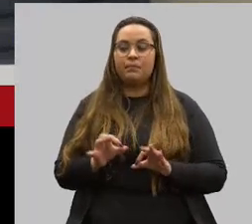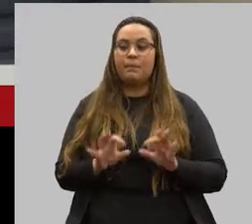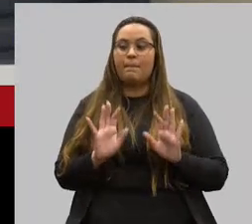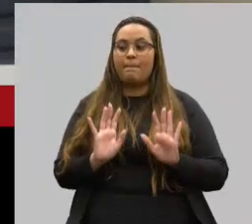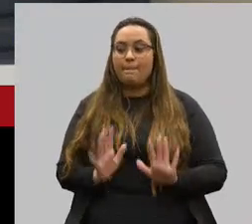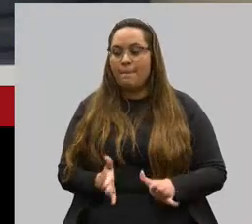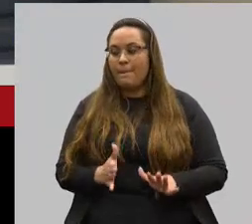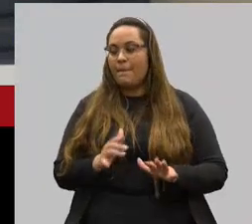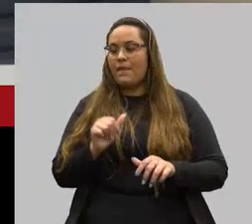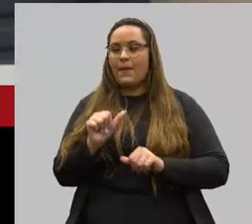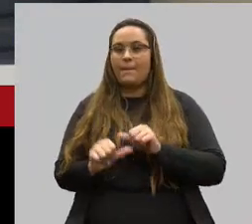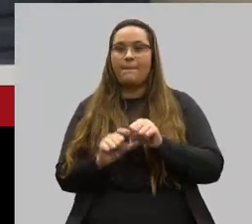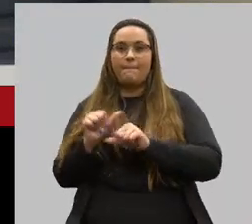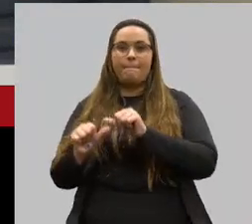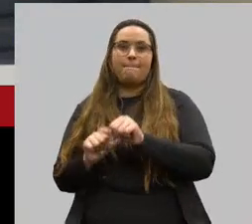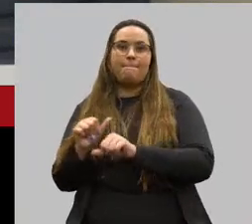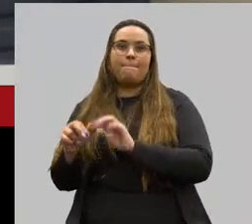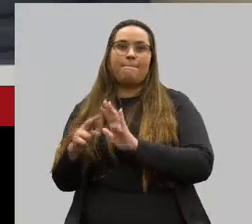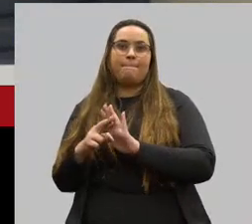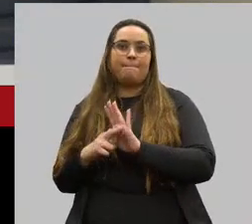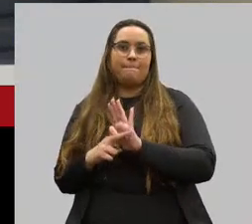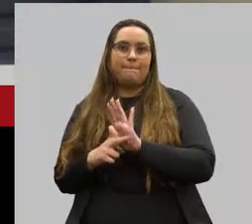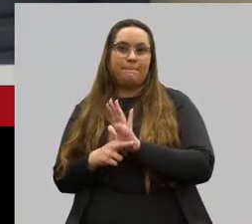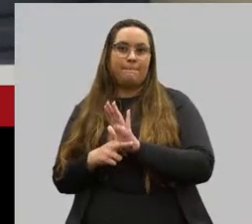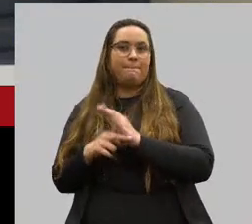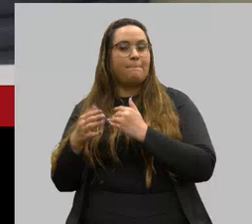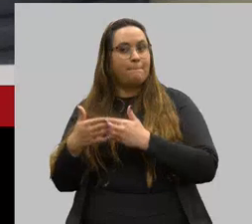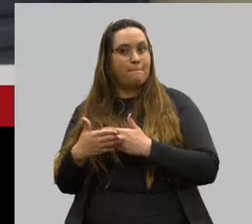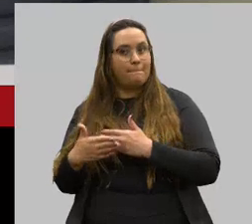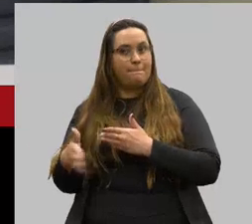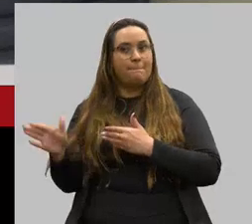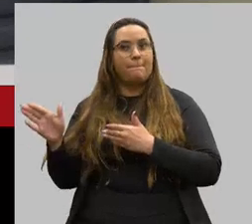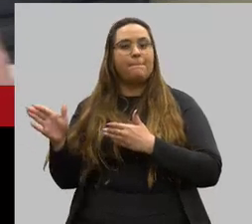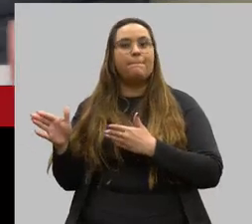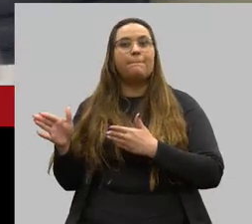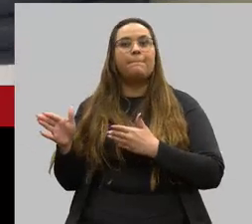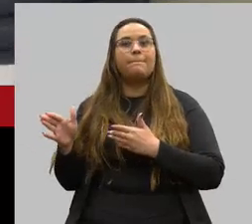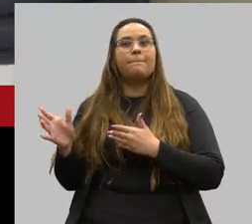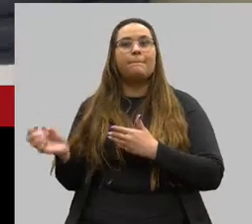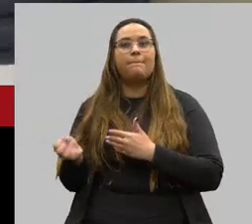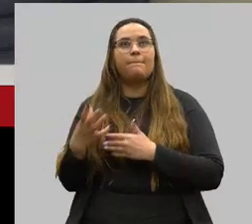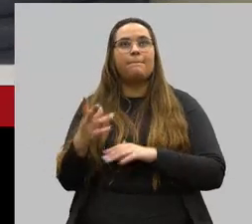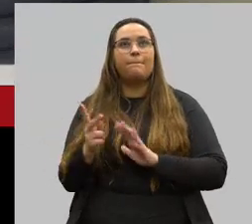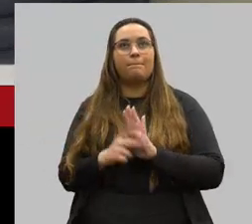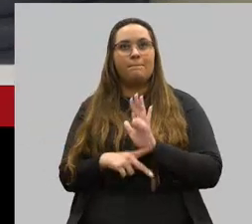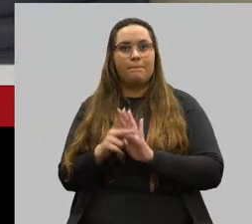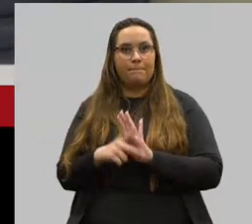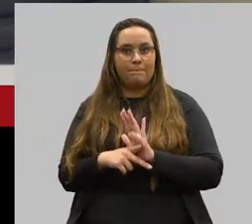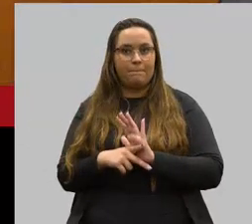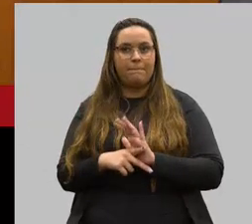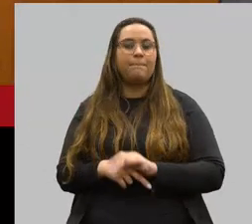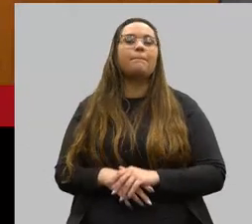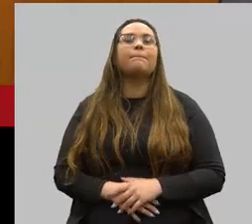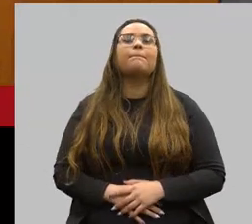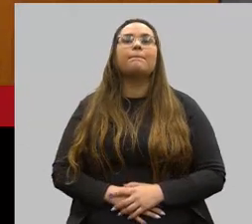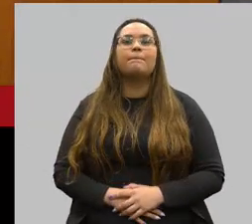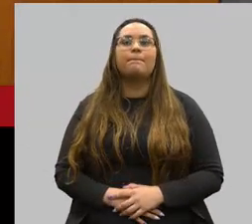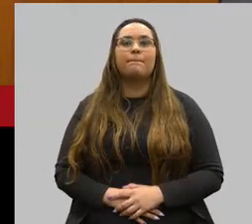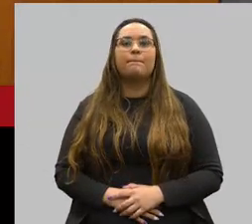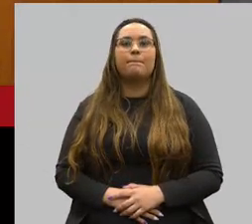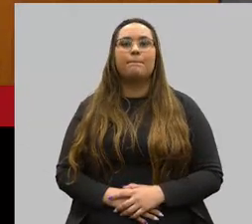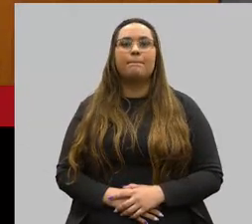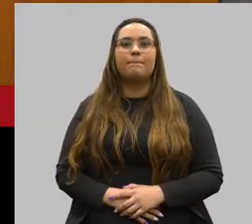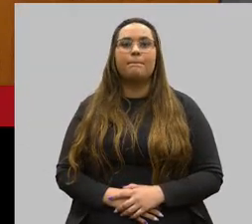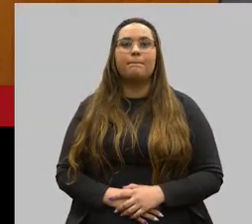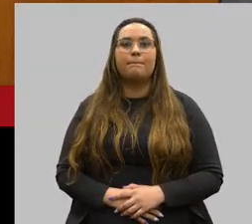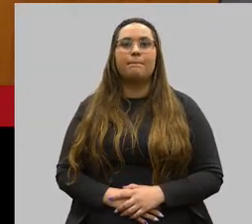mudanças normativas que Esperamos que venham né a partir da apresentação do projeto a ser encaminhado a esta casa bom